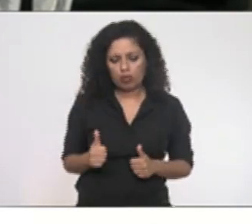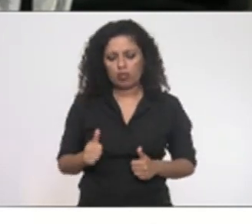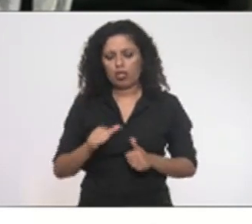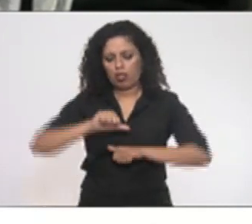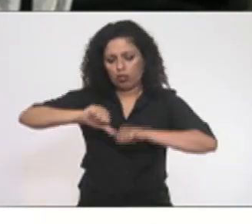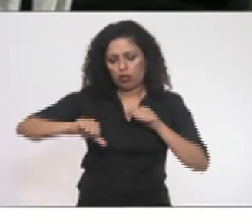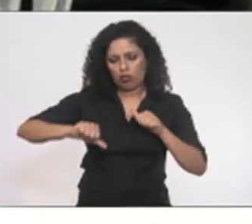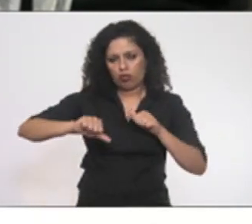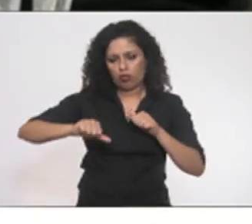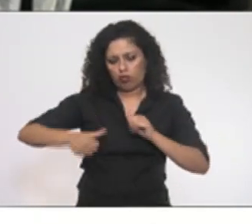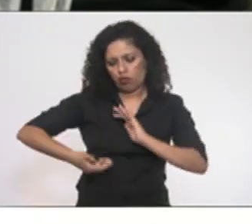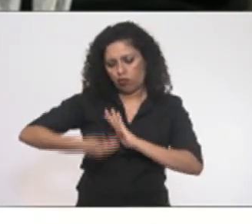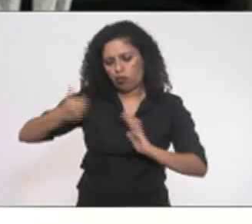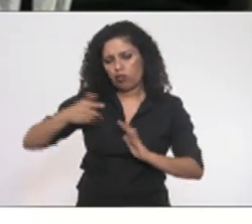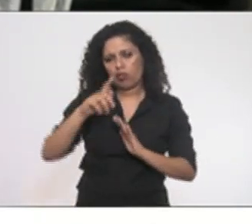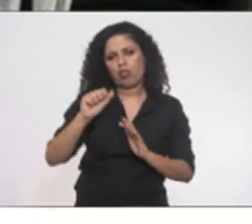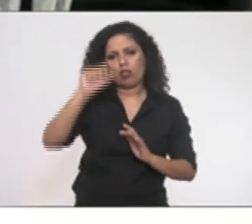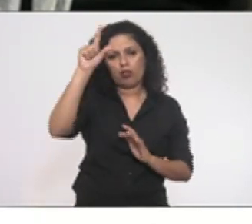outro